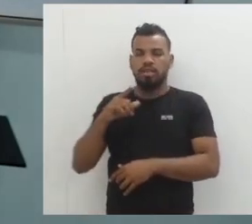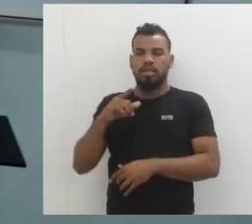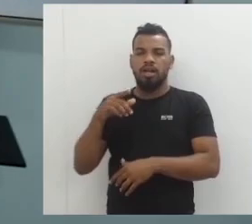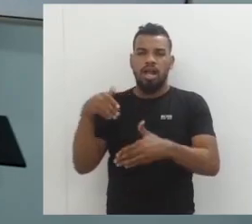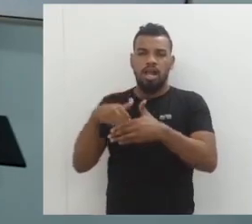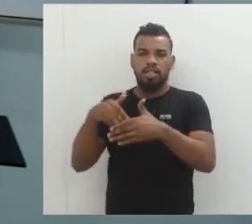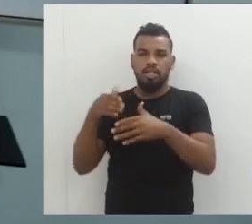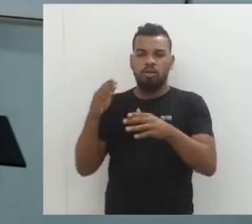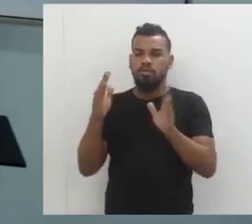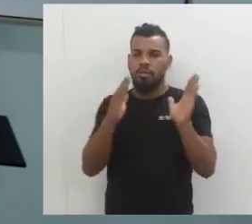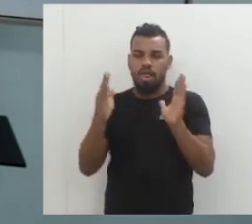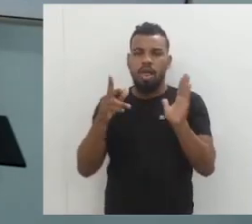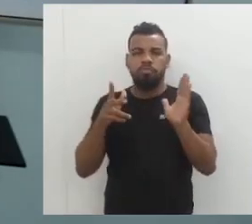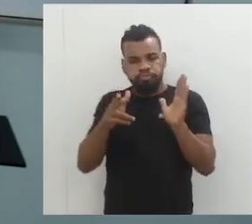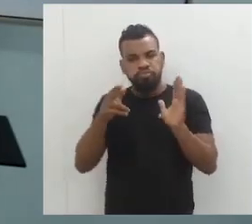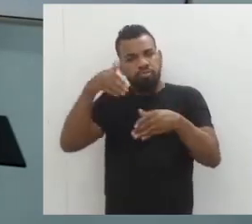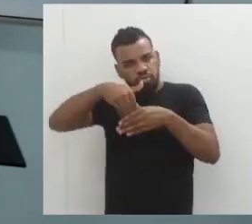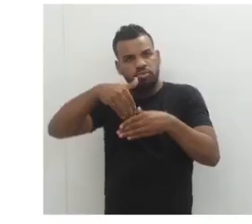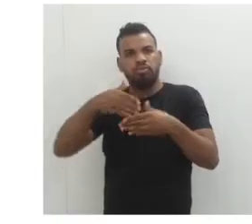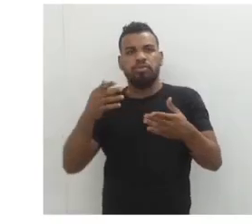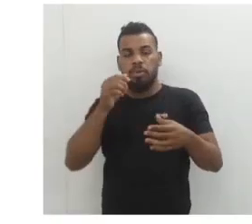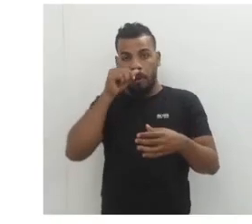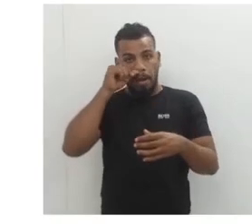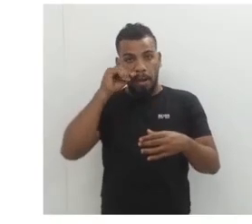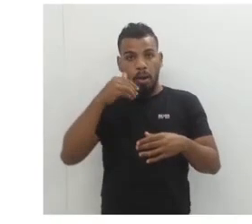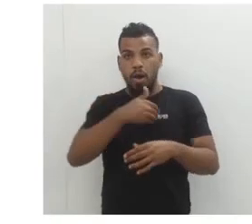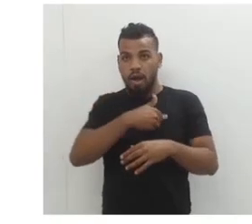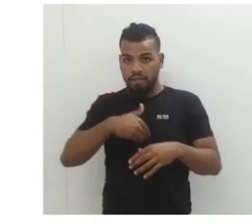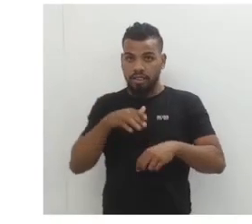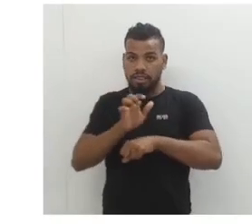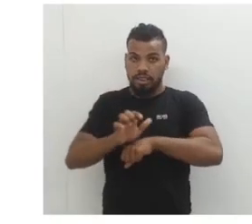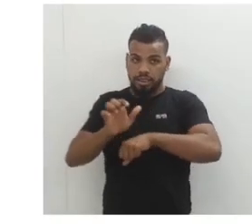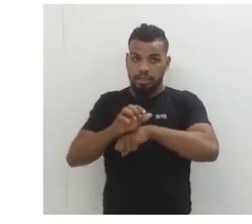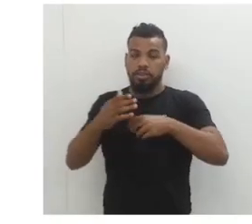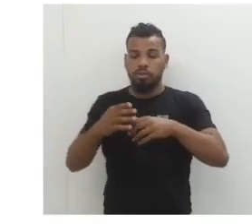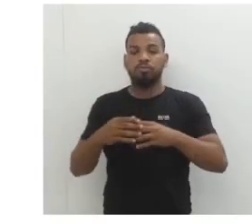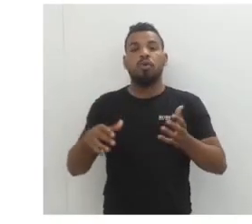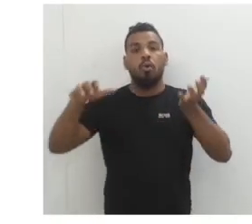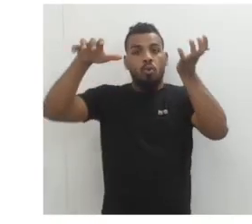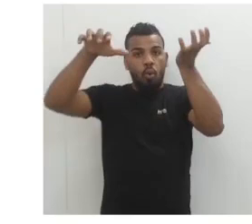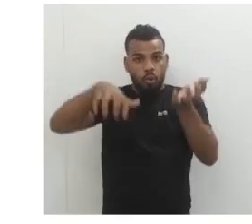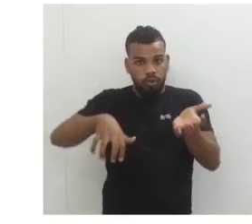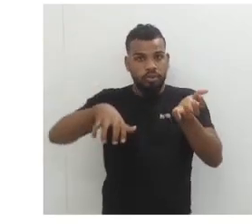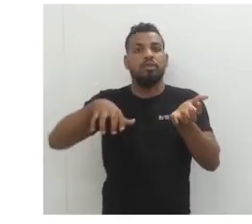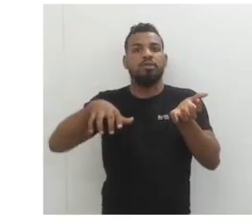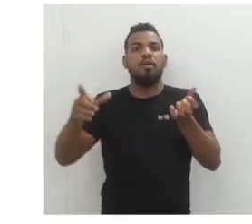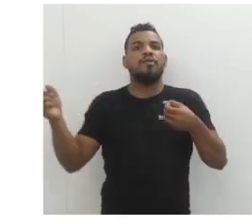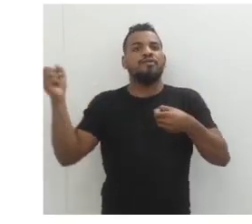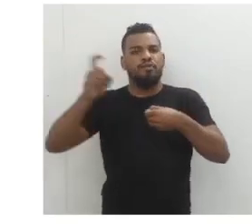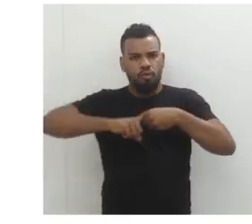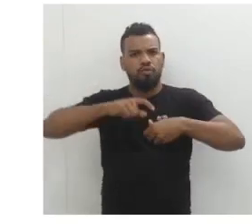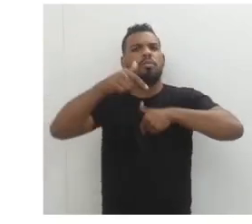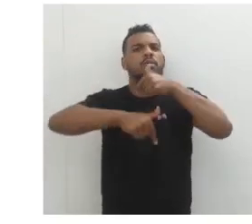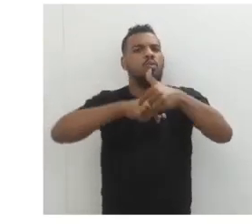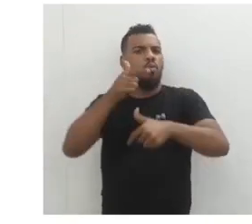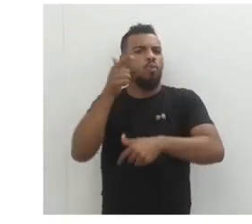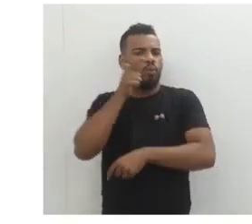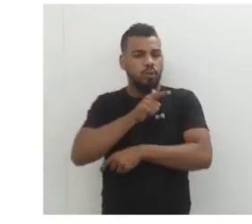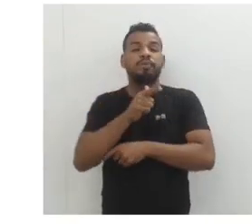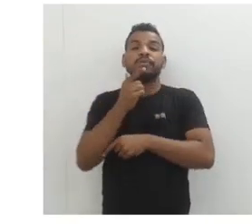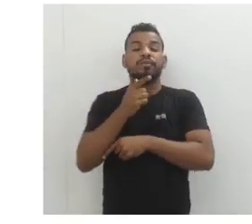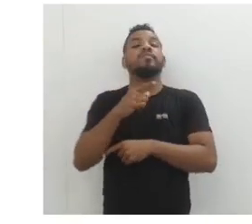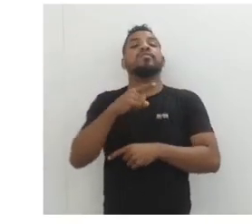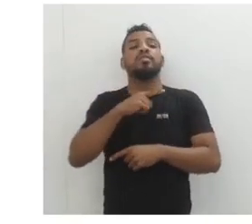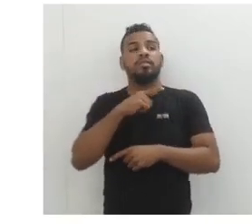os governos dos estados. O Congresso Nacional voltou a funcionar,